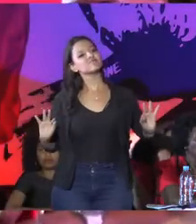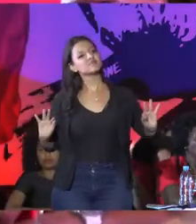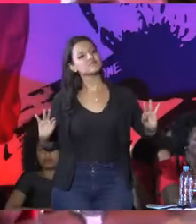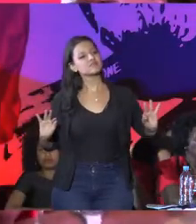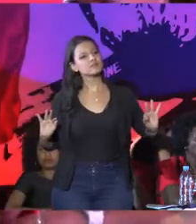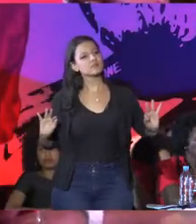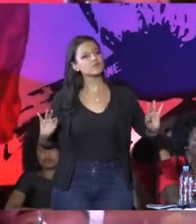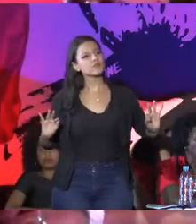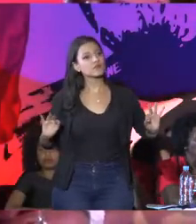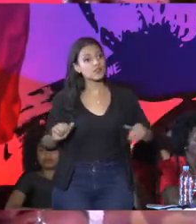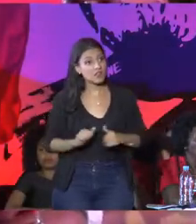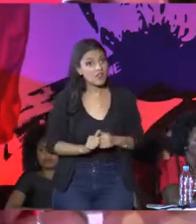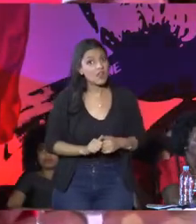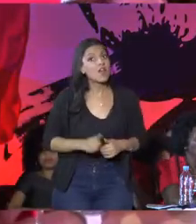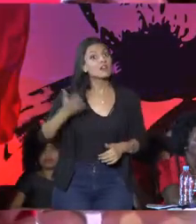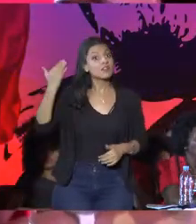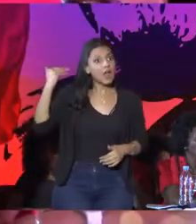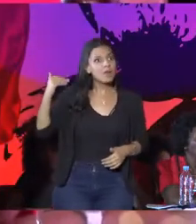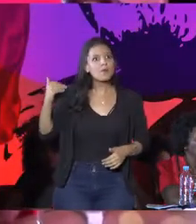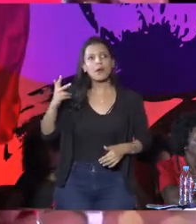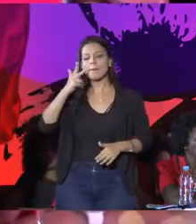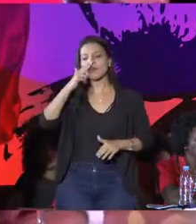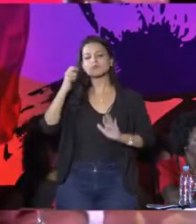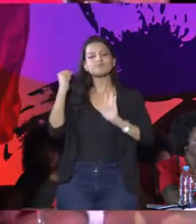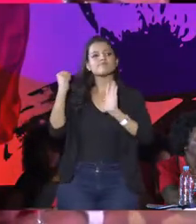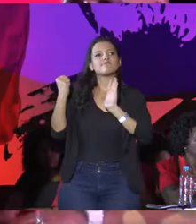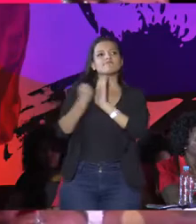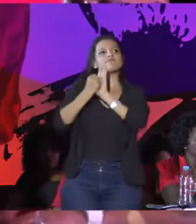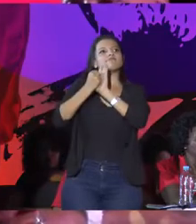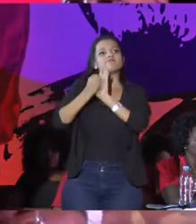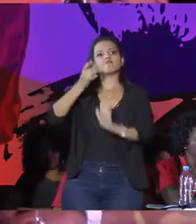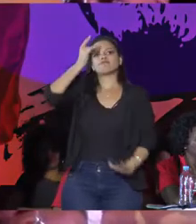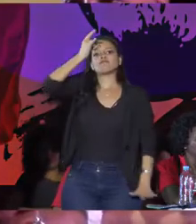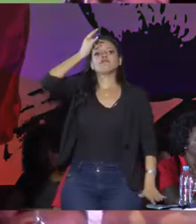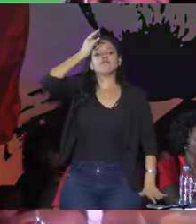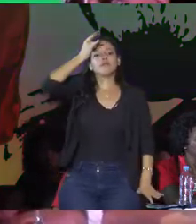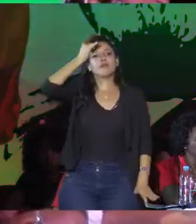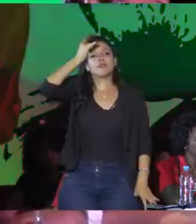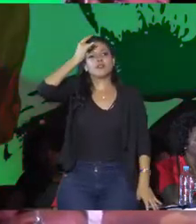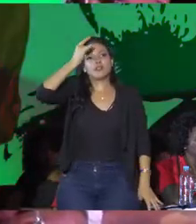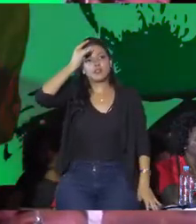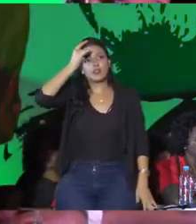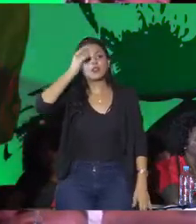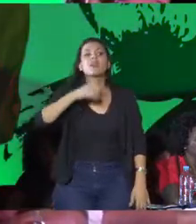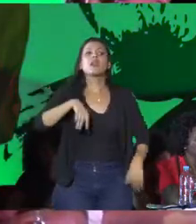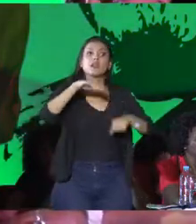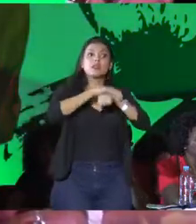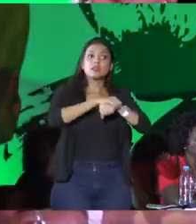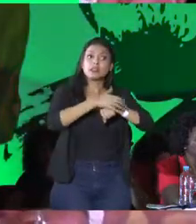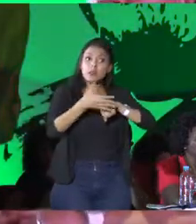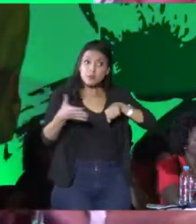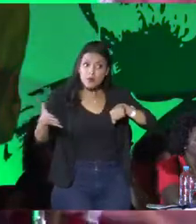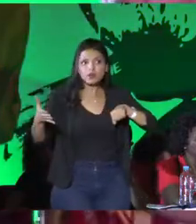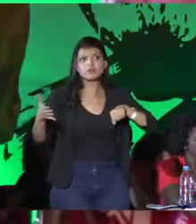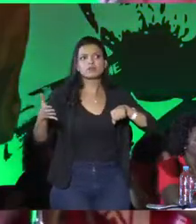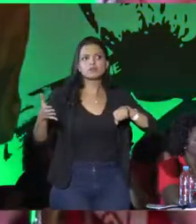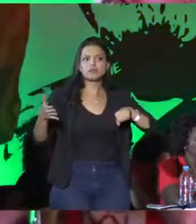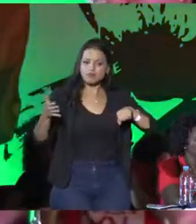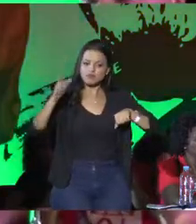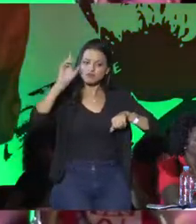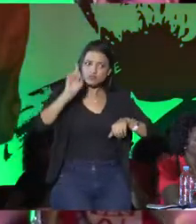ali marcou na nossa vida. E eu penso que o exercício da democracia,